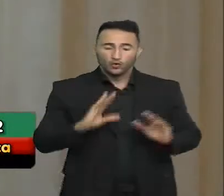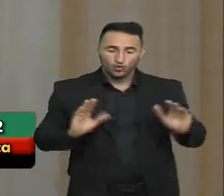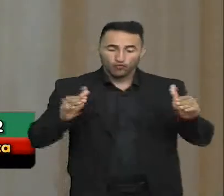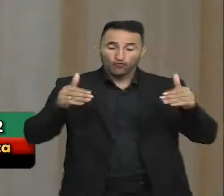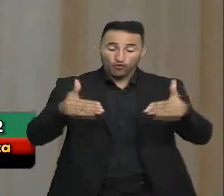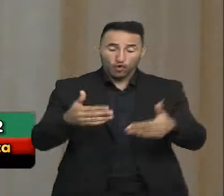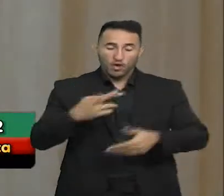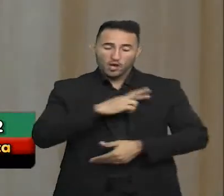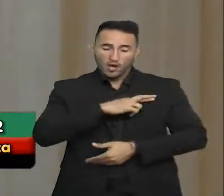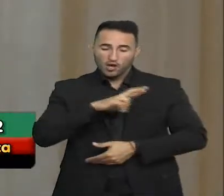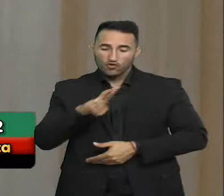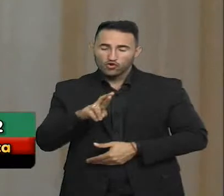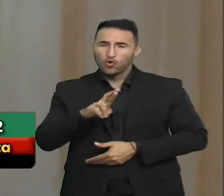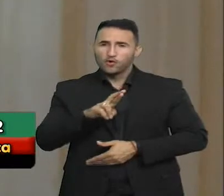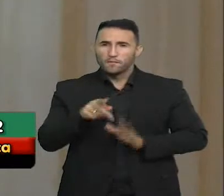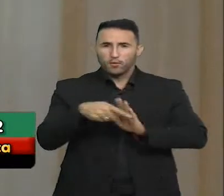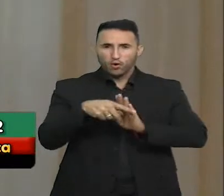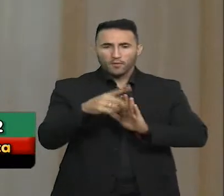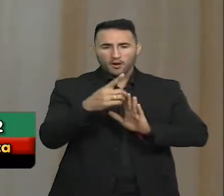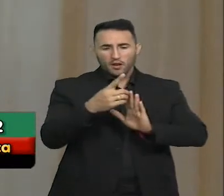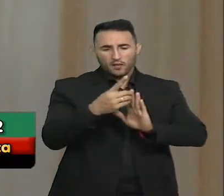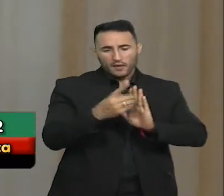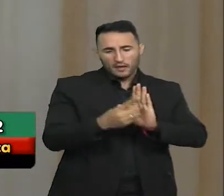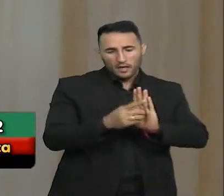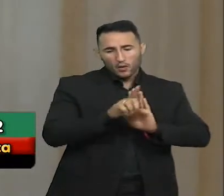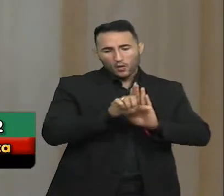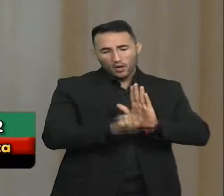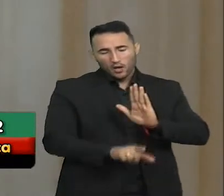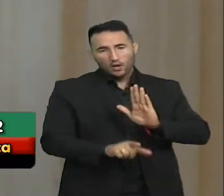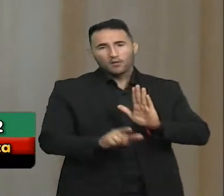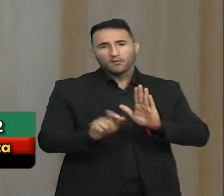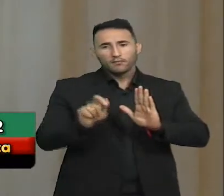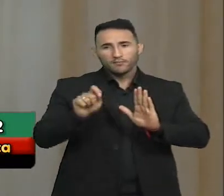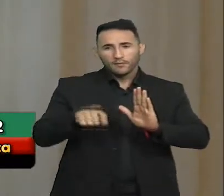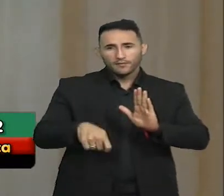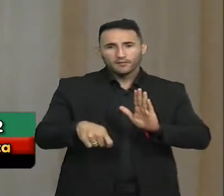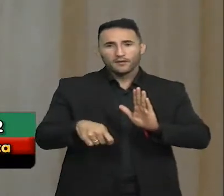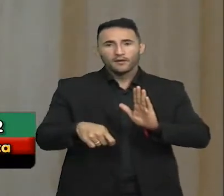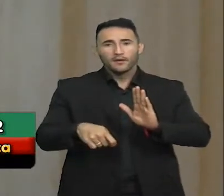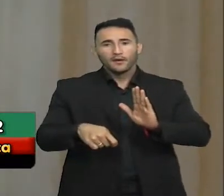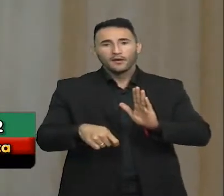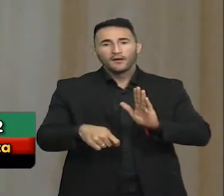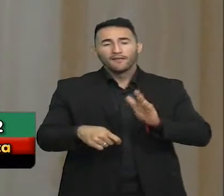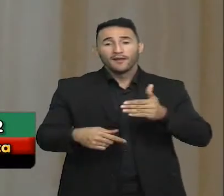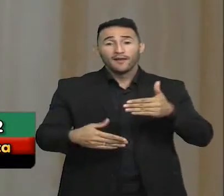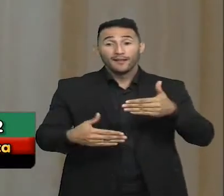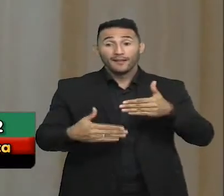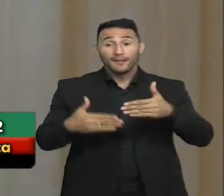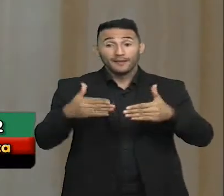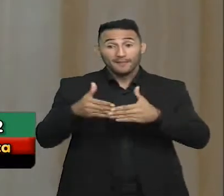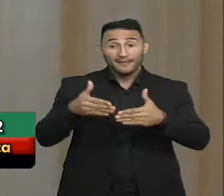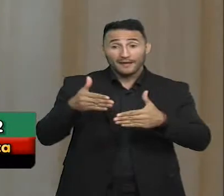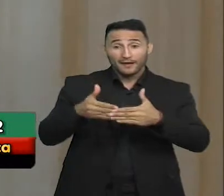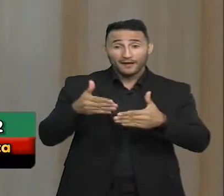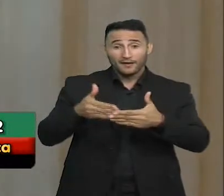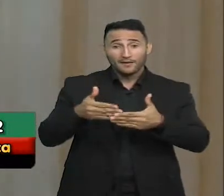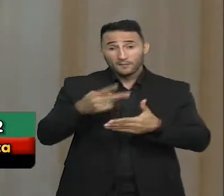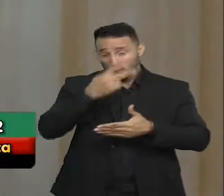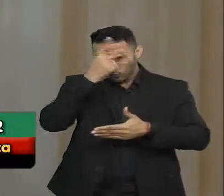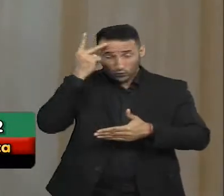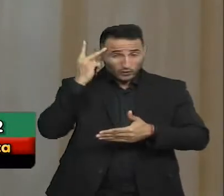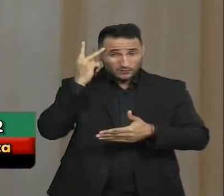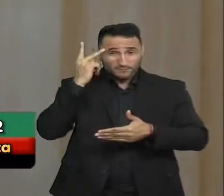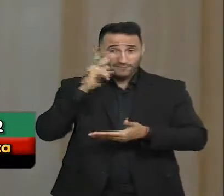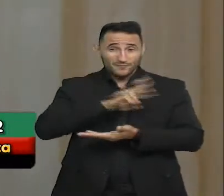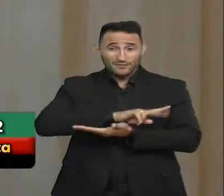interreligioso, a partir de uma lei ou decreto, tende a limitar a participação dos interessados em geral, porque você